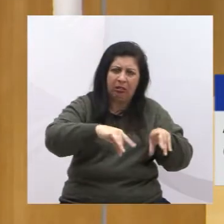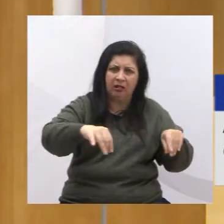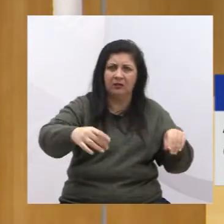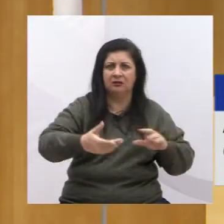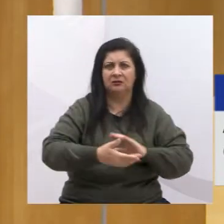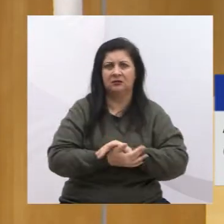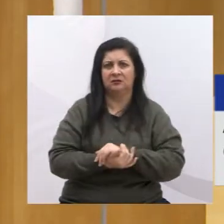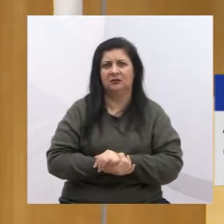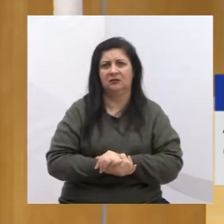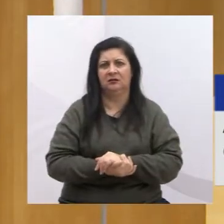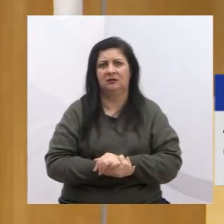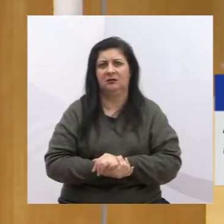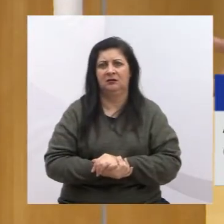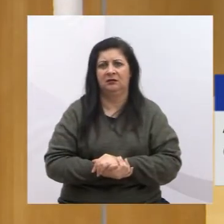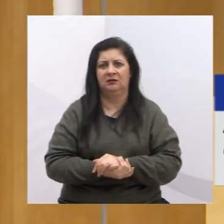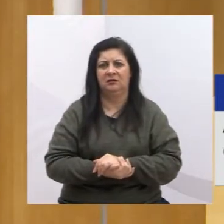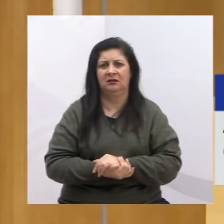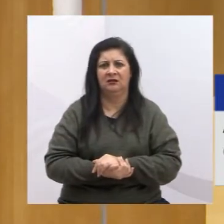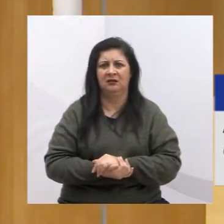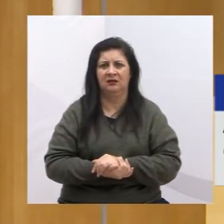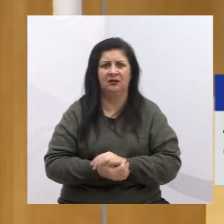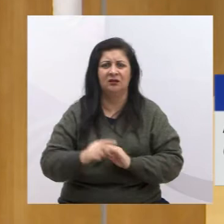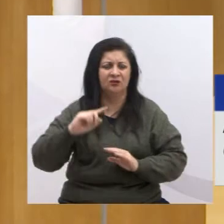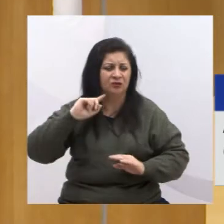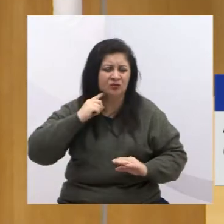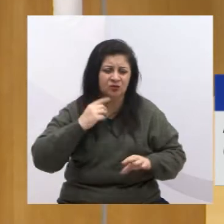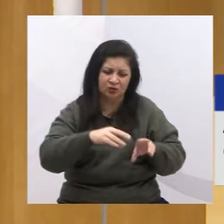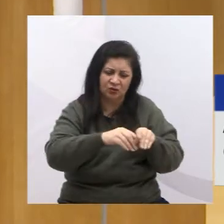o produto. Contaminou o solo.